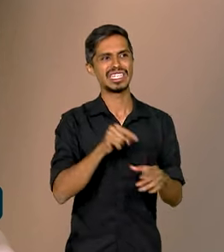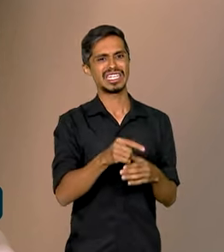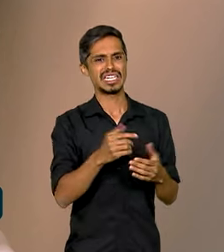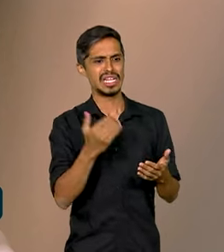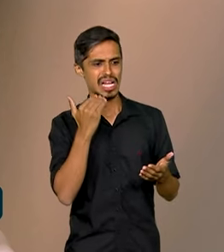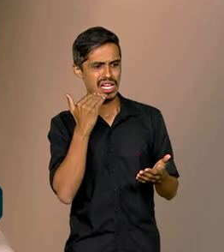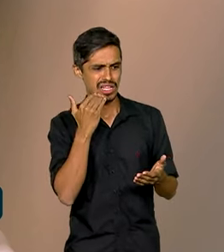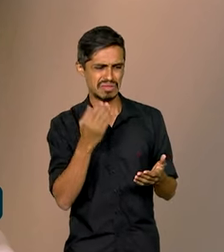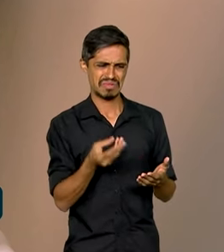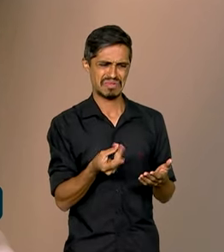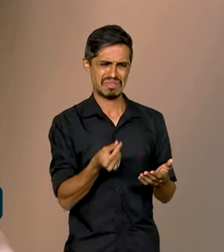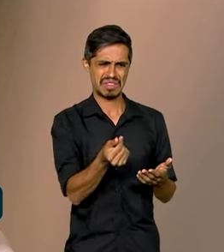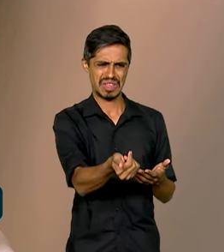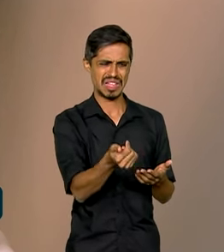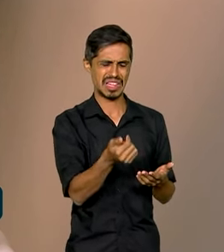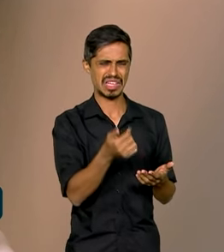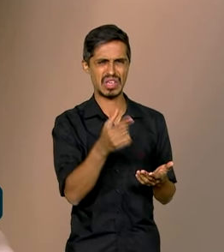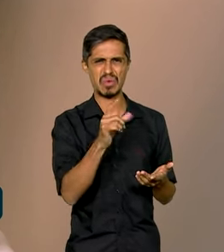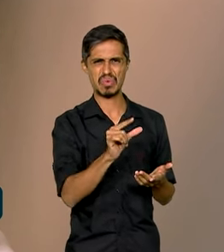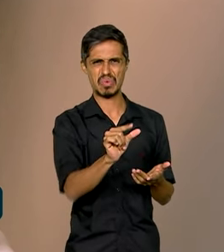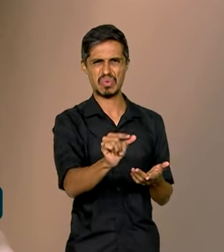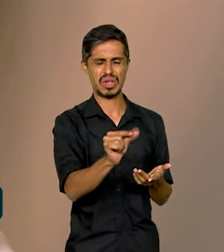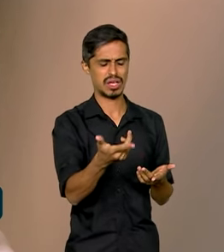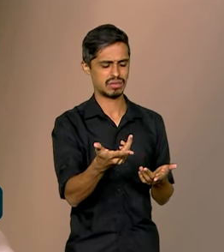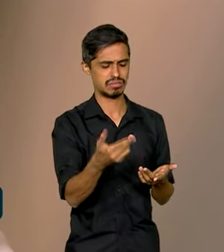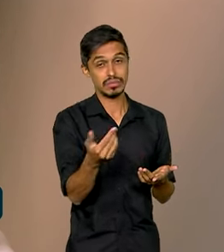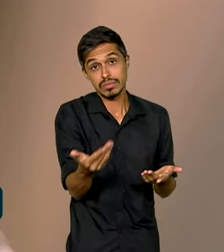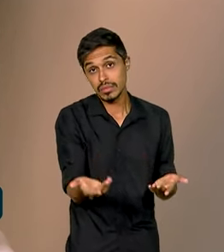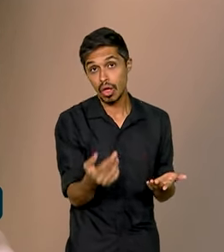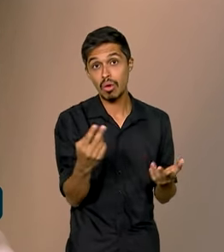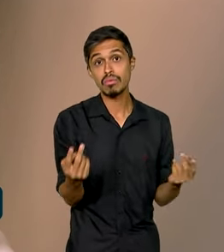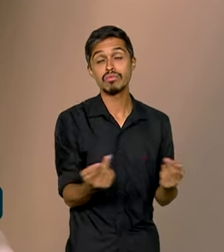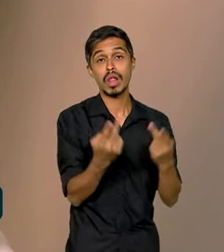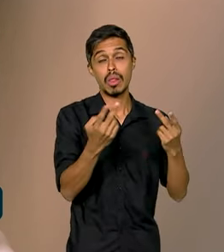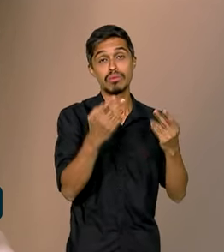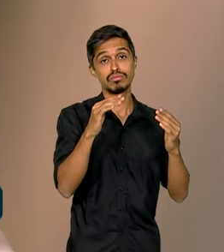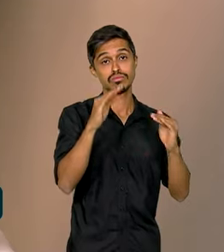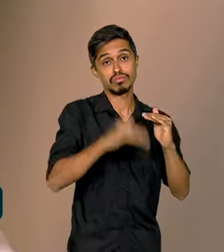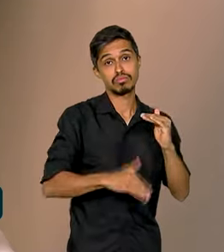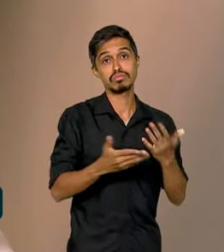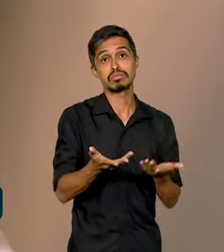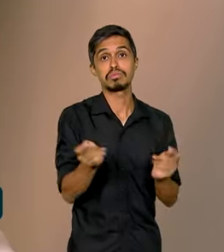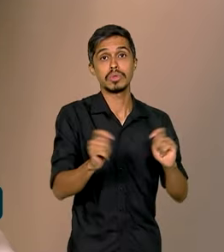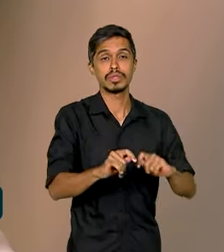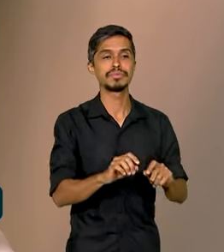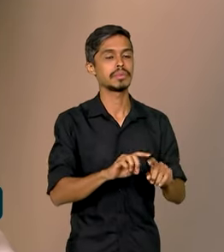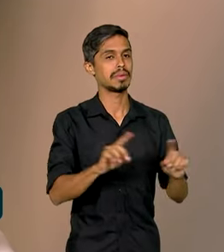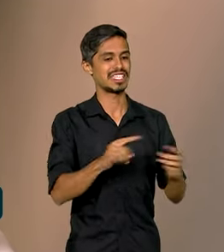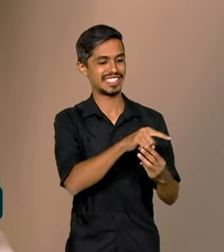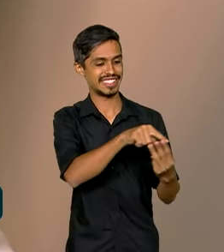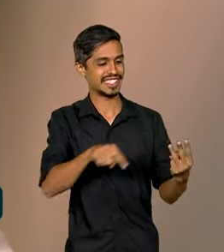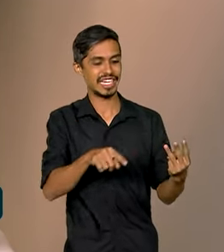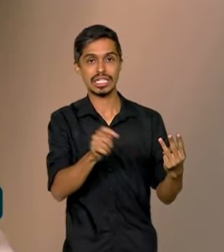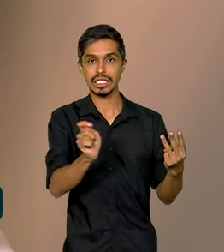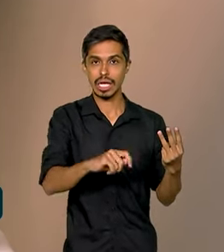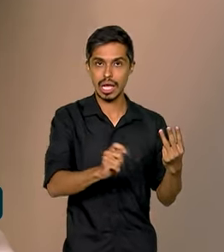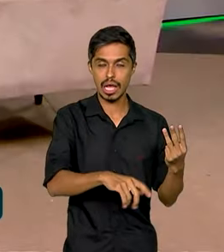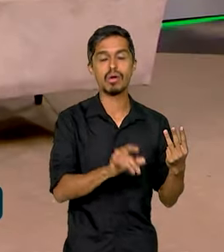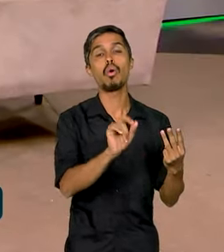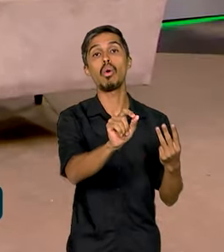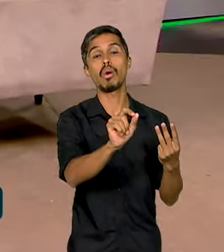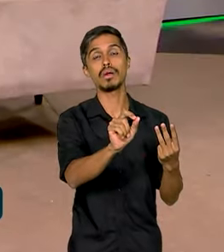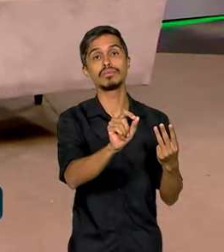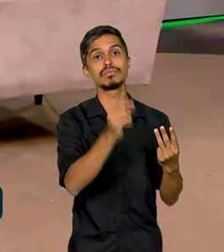varia diminua o preço do do valor do produto Então ele pode ter um abatimento agora esses três essas três circunstâncias